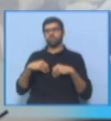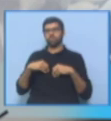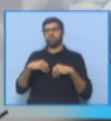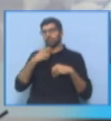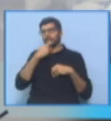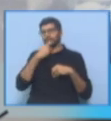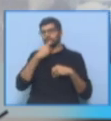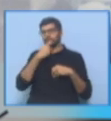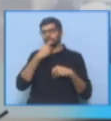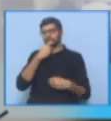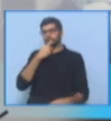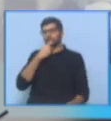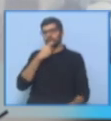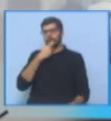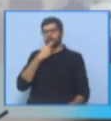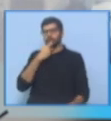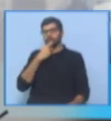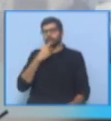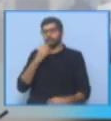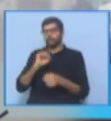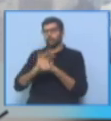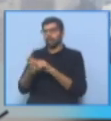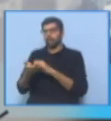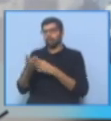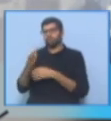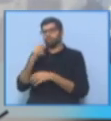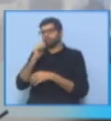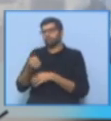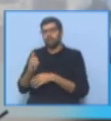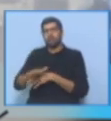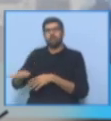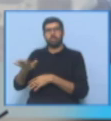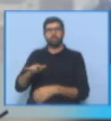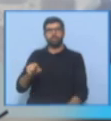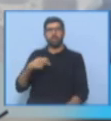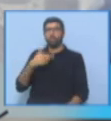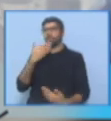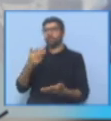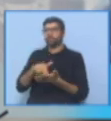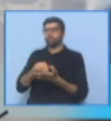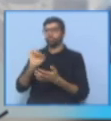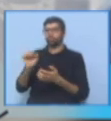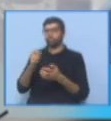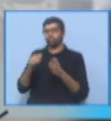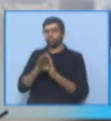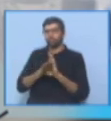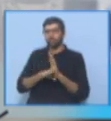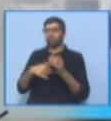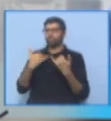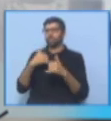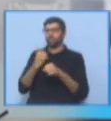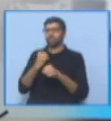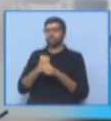quem permanece de forma indefinida no Mediterrâneo. Obrigado, André Costa Jorge, por ter estado aqui no programa Eclésia e felicidades para o